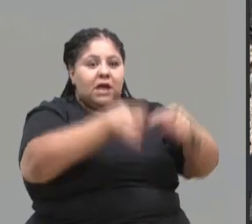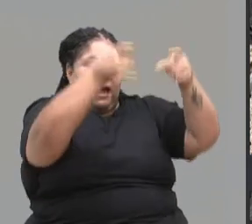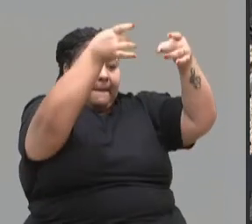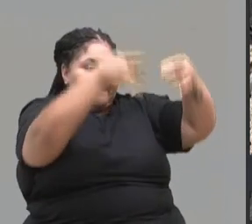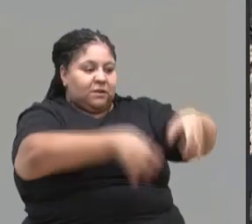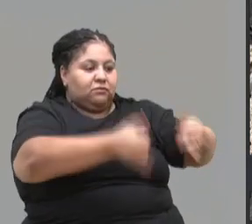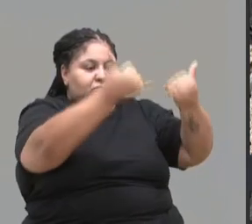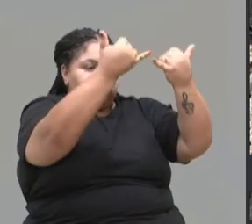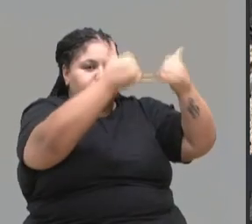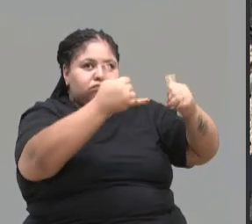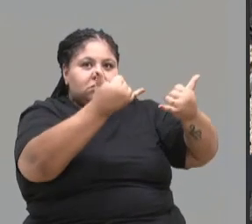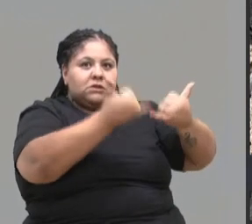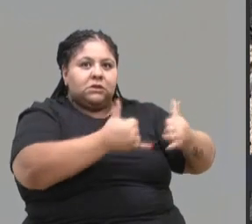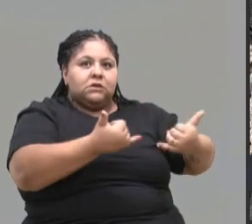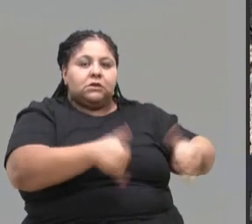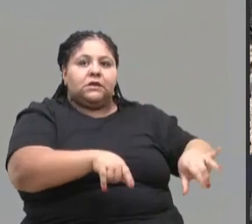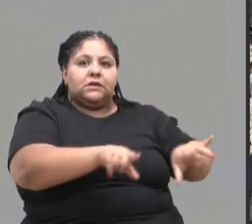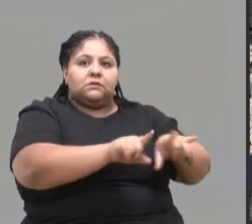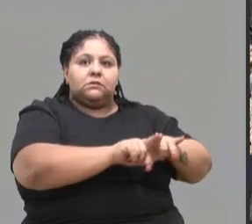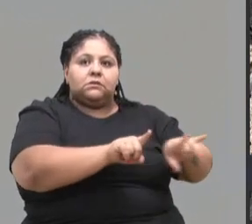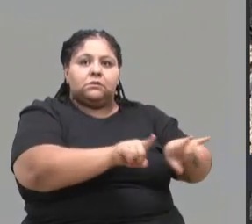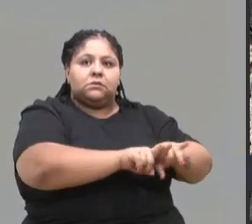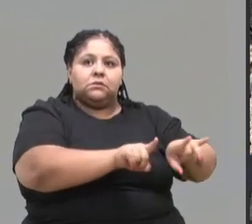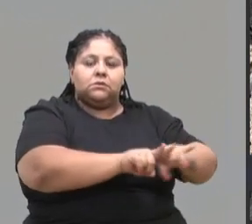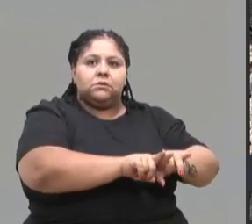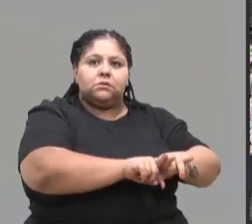chão. Quem fez o trabalho foi a